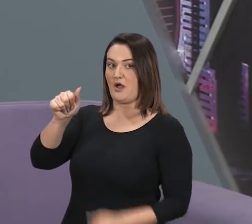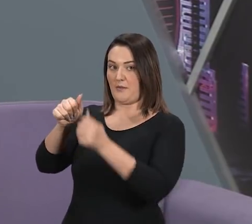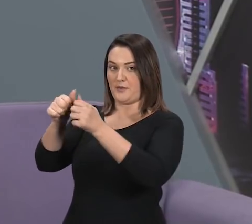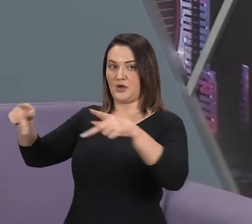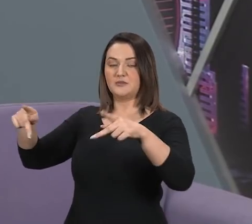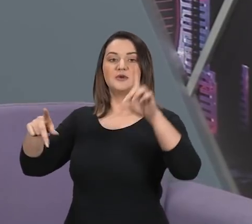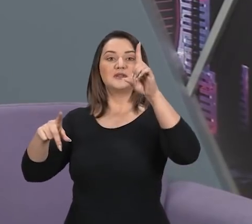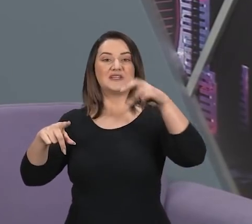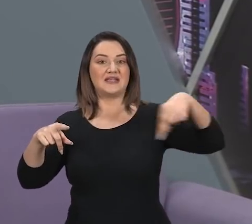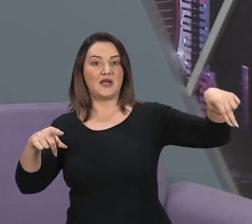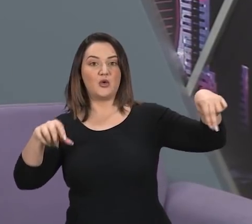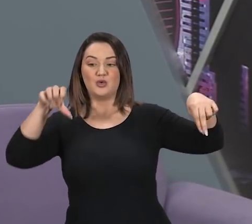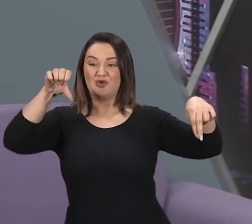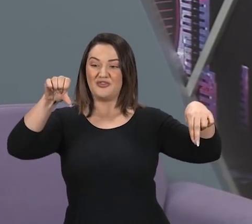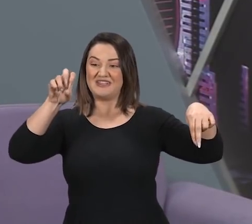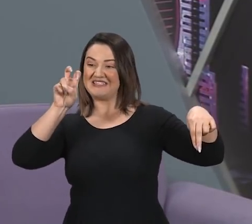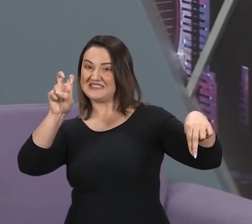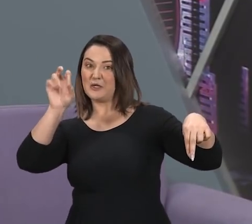especialmente Apocalipse e Daniel,